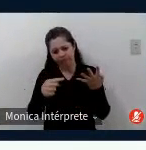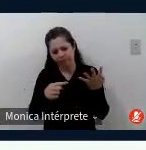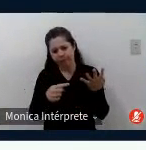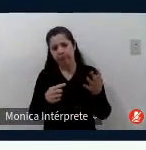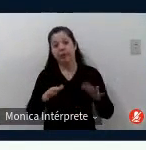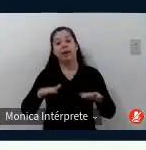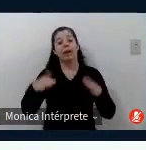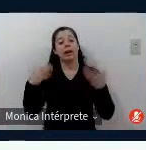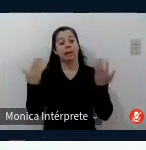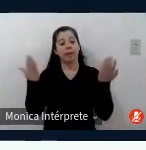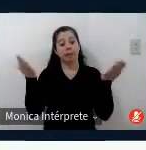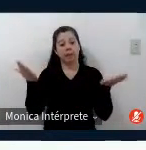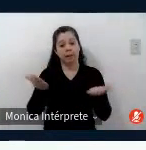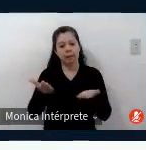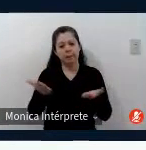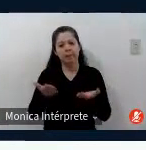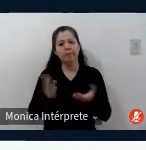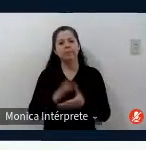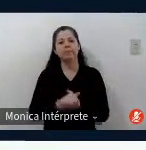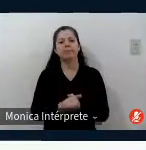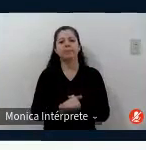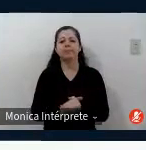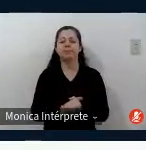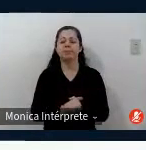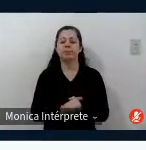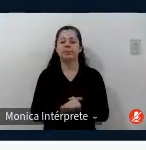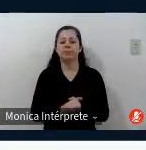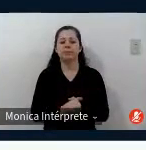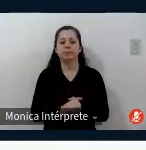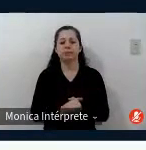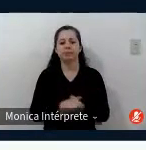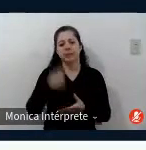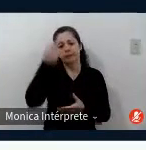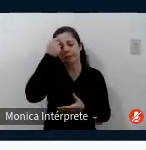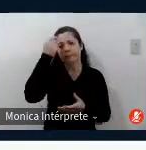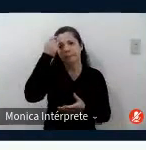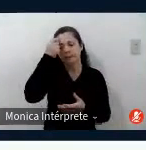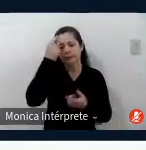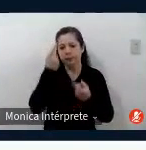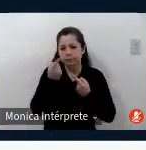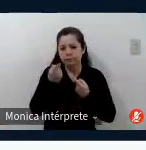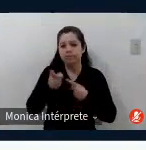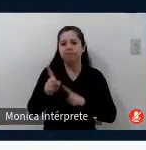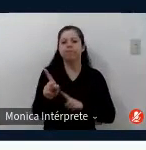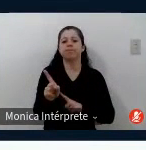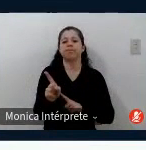né, também é importante, assim, refletir sobre os desafios que a gente tem pela